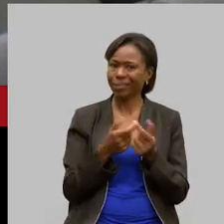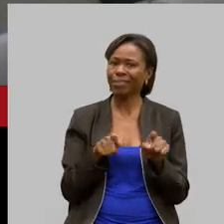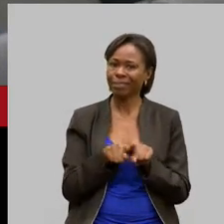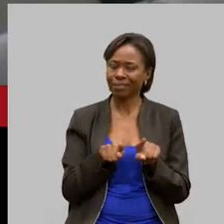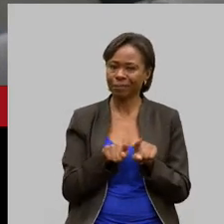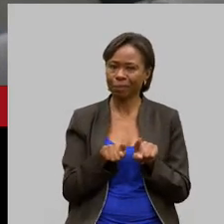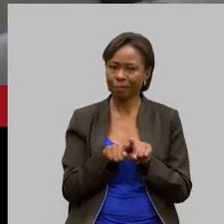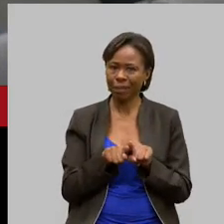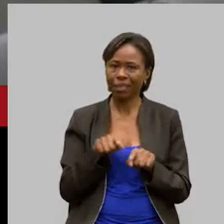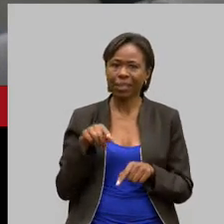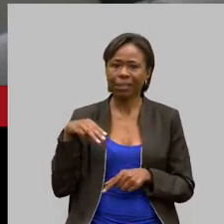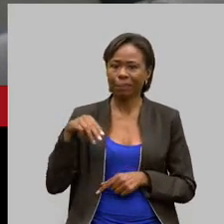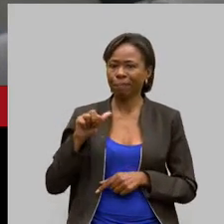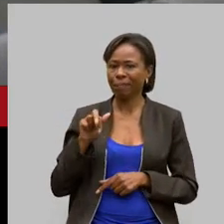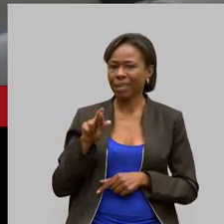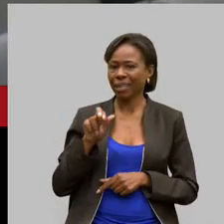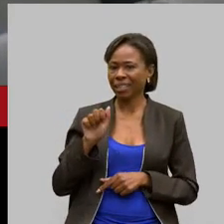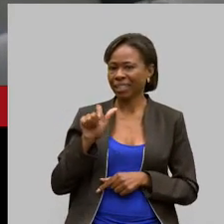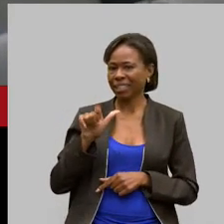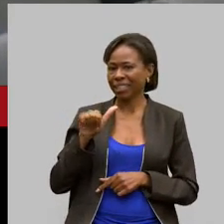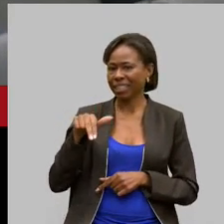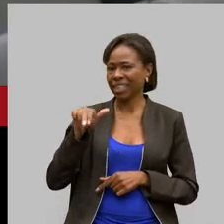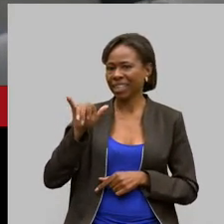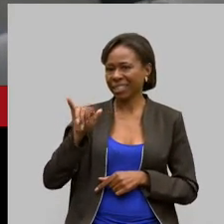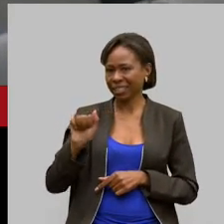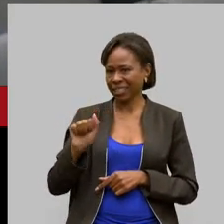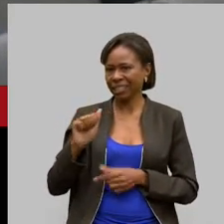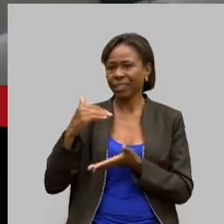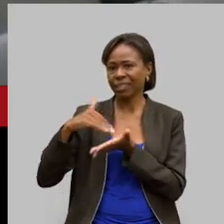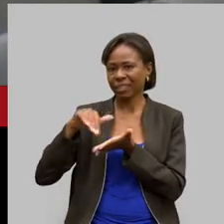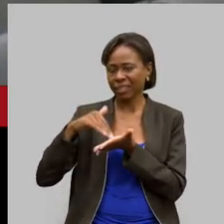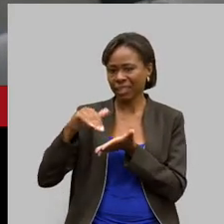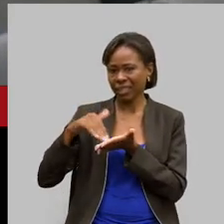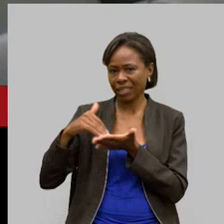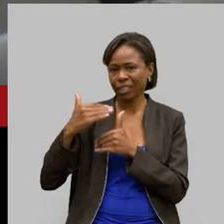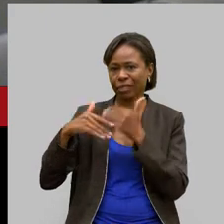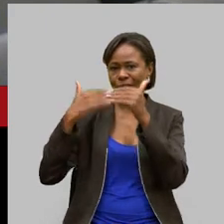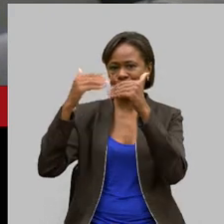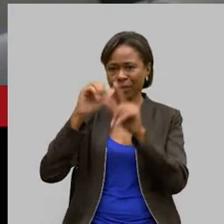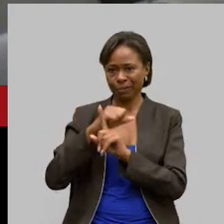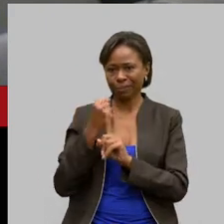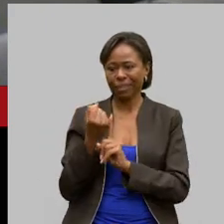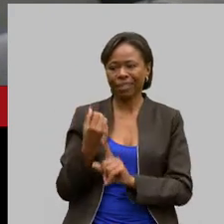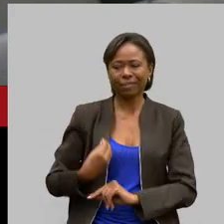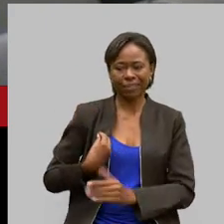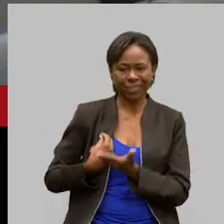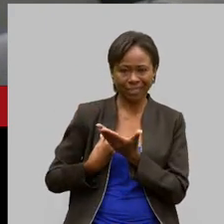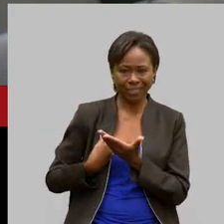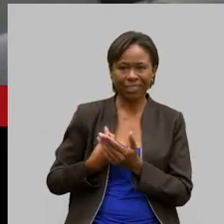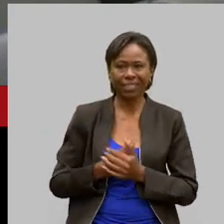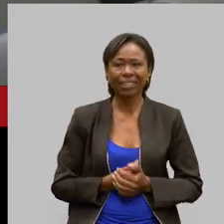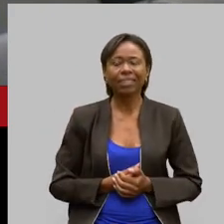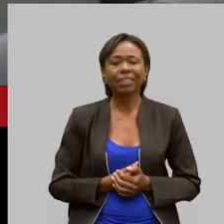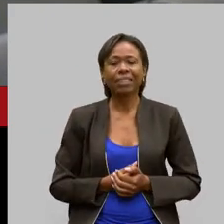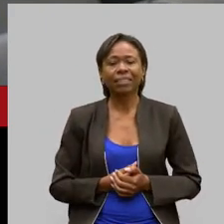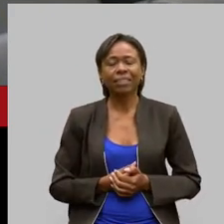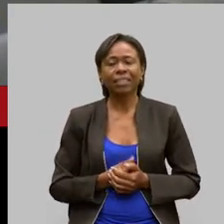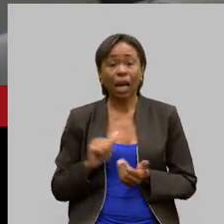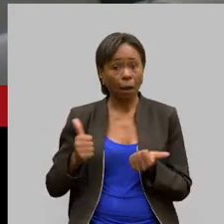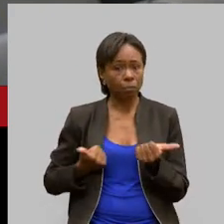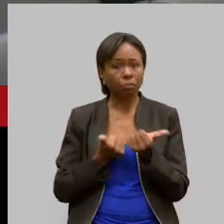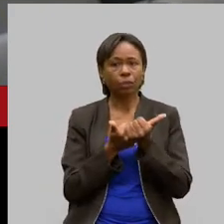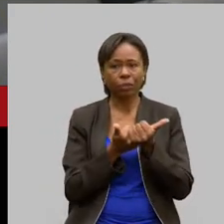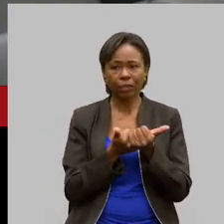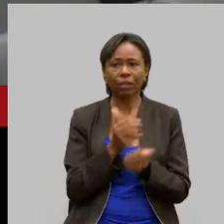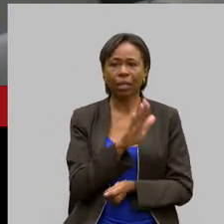da Marileia ela é a nossa secretária de desenvolvimento social e eles também dão muito suporte para as nossas crianças